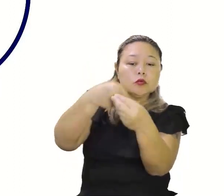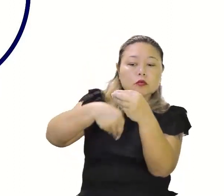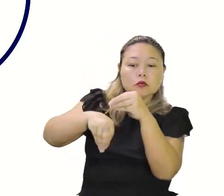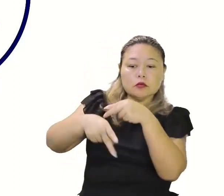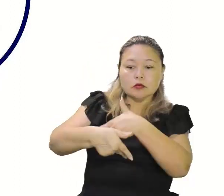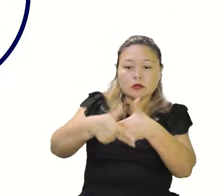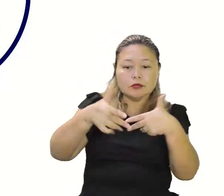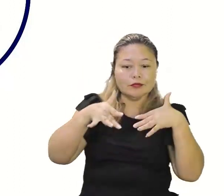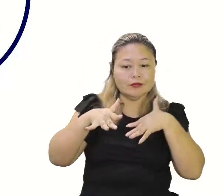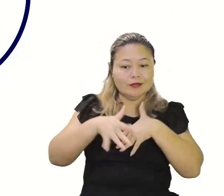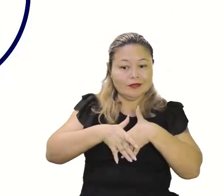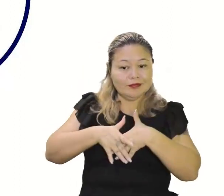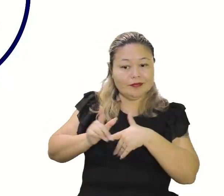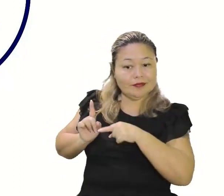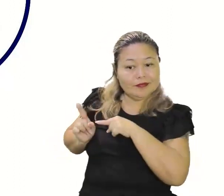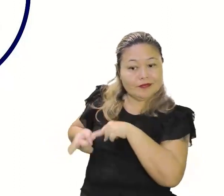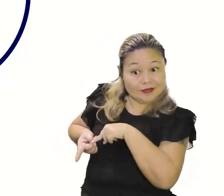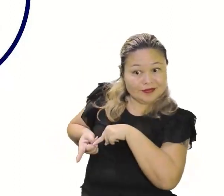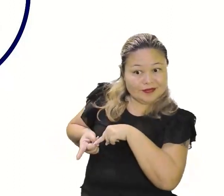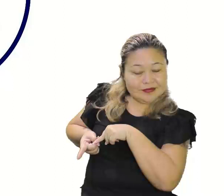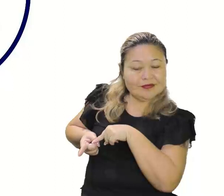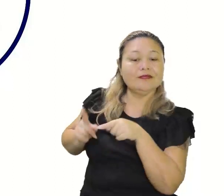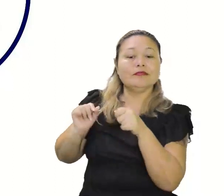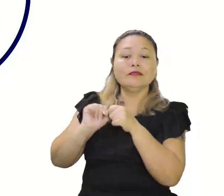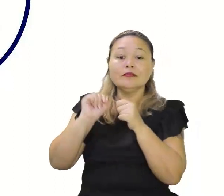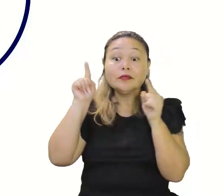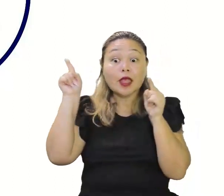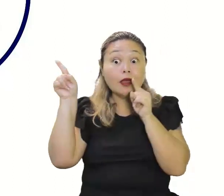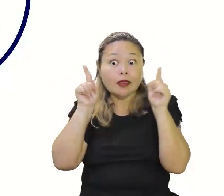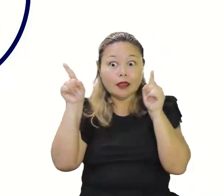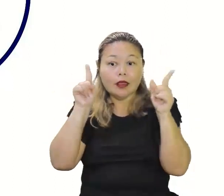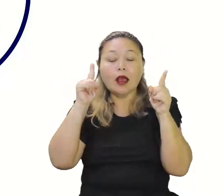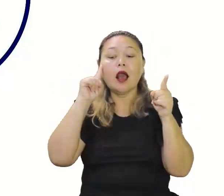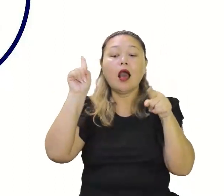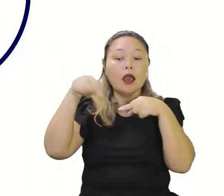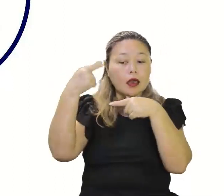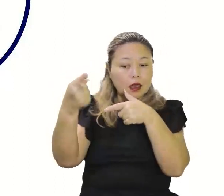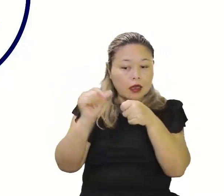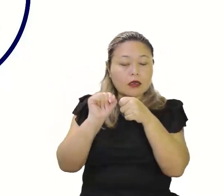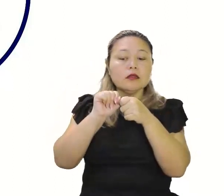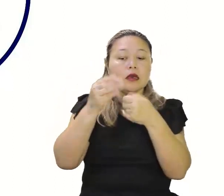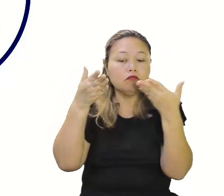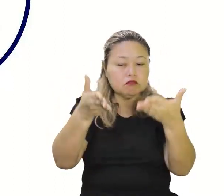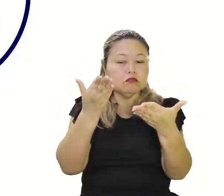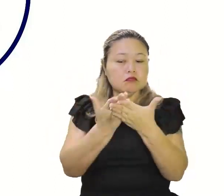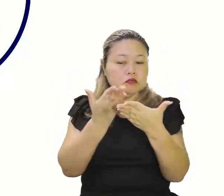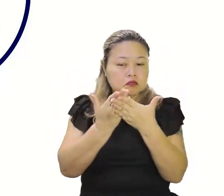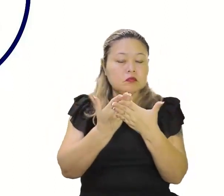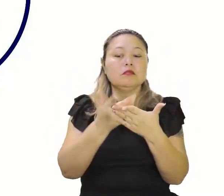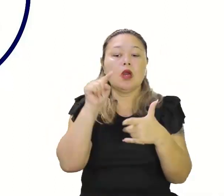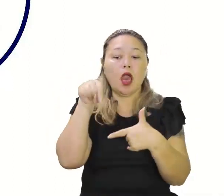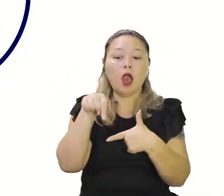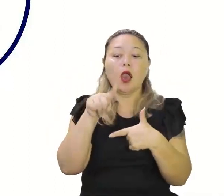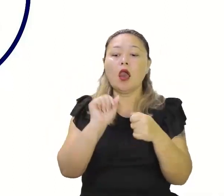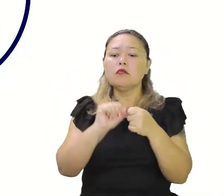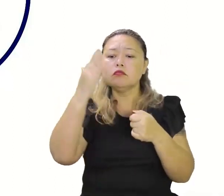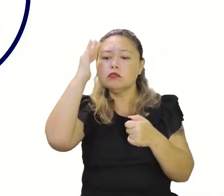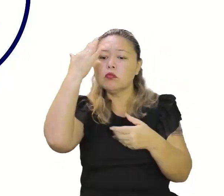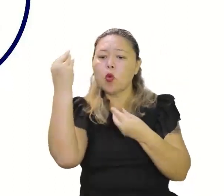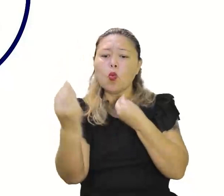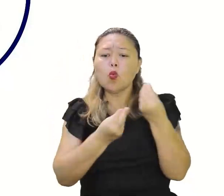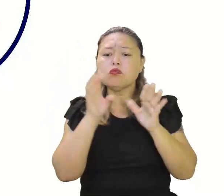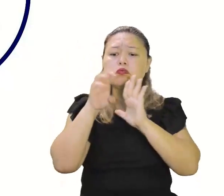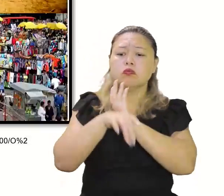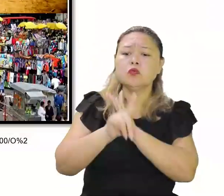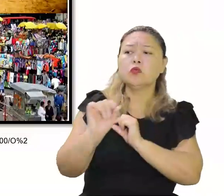a etnomatemática. Então, é dentro disso que a gente quer trabalhar nessa aula com vocês, tá? Bastante o entendimento do conceito